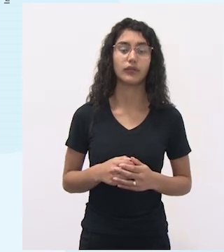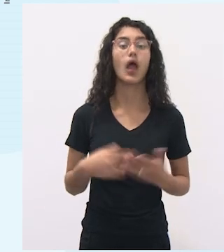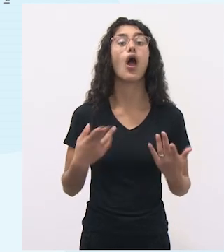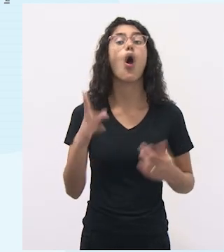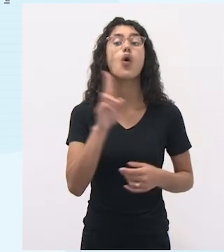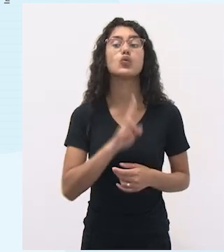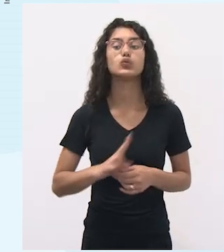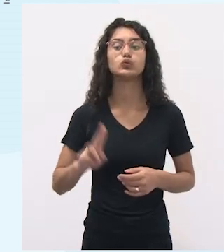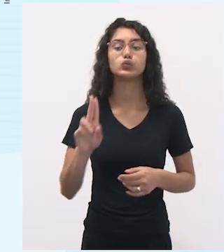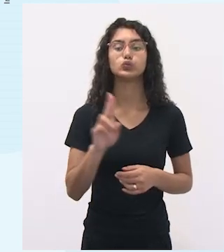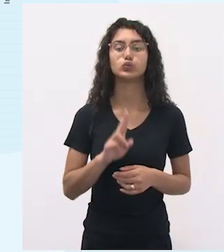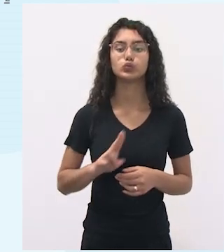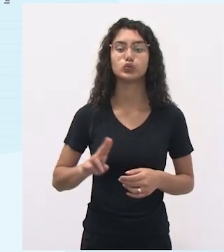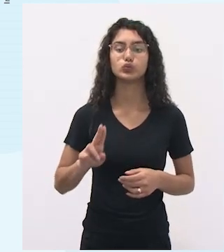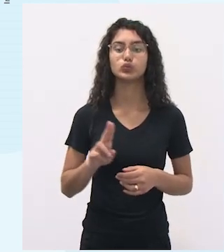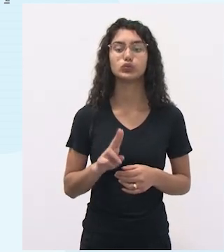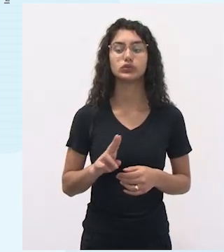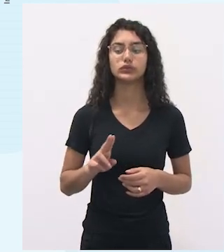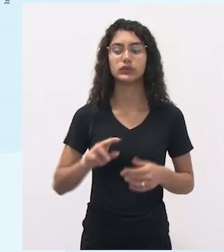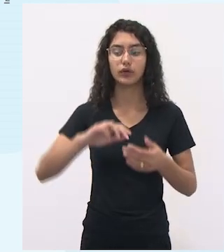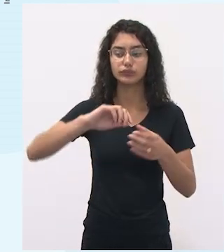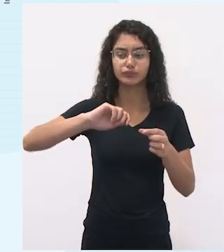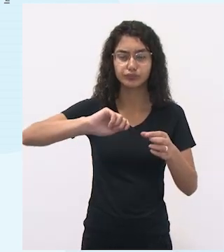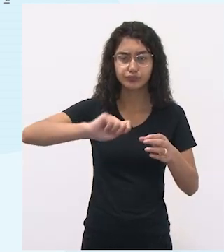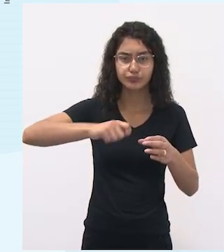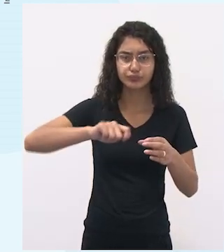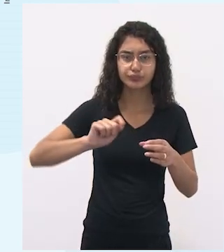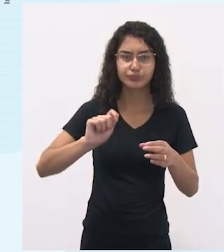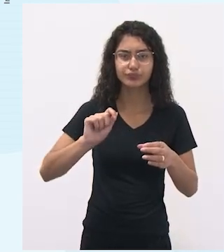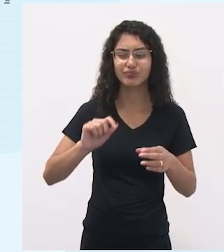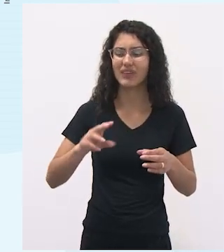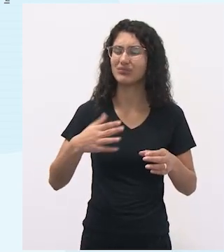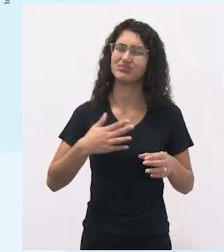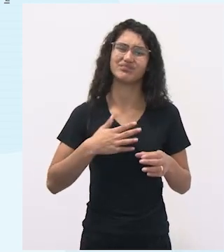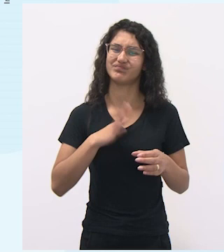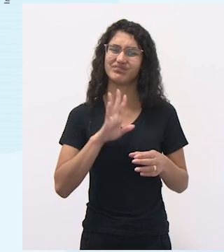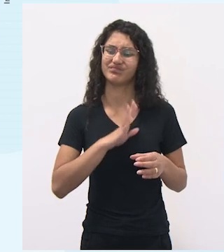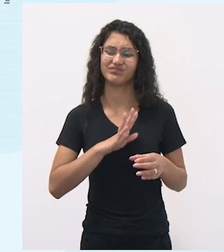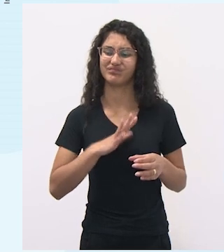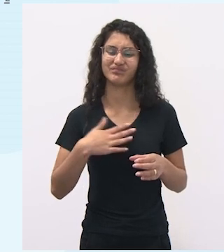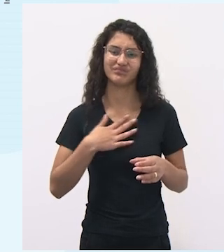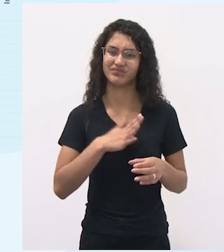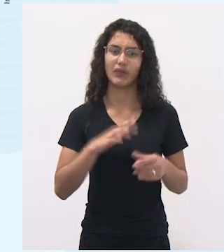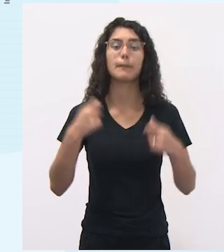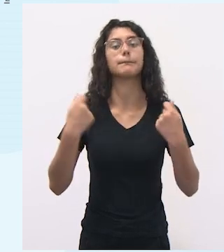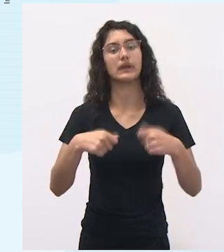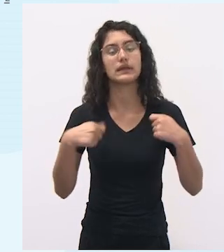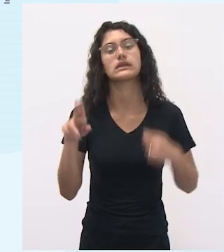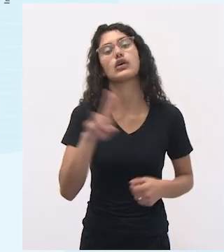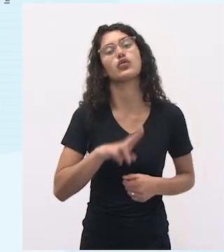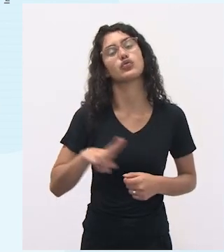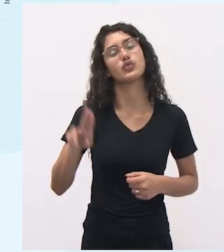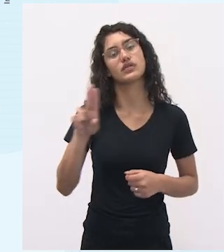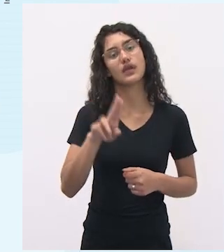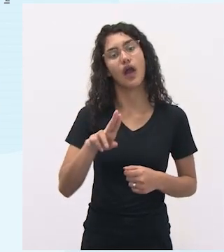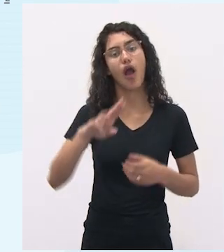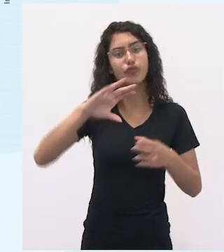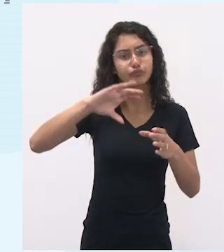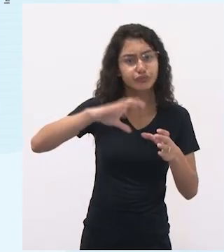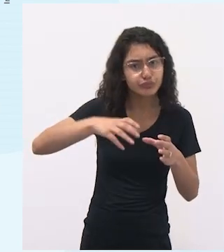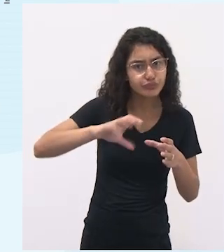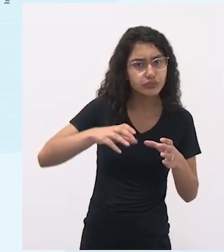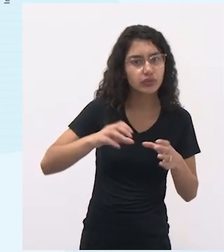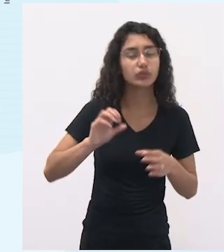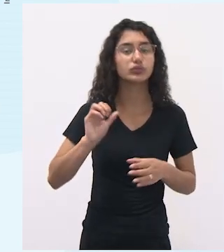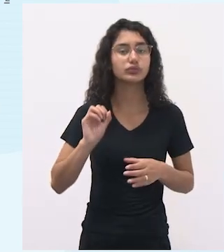usar o sumo do limão, somente o sumo para fazer suco não fica bom, eu preciso usar a fruta como um todo ou usar só o caldo, né?